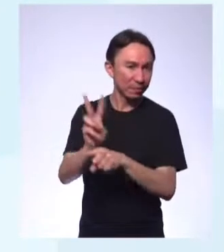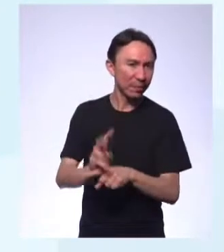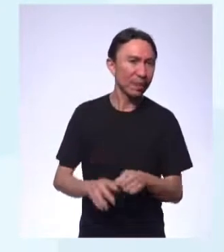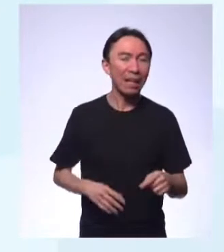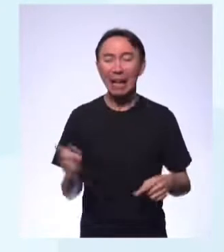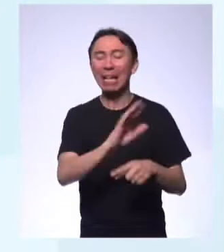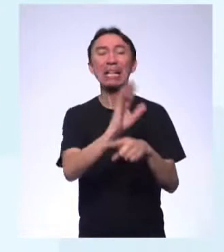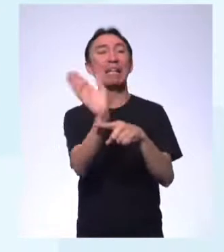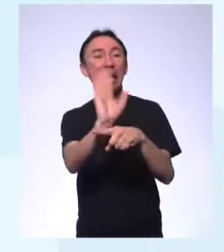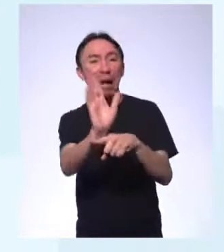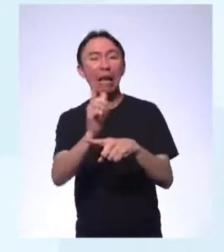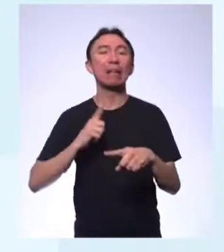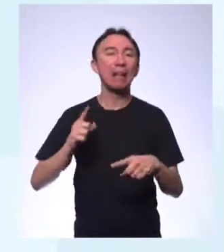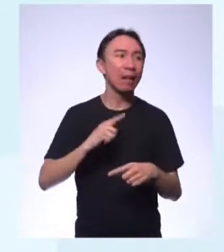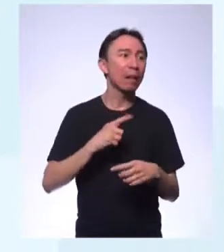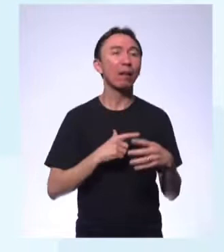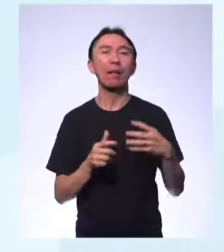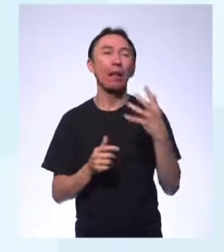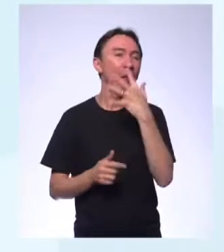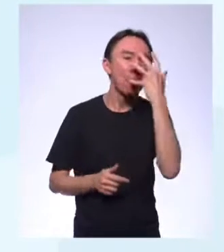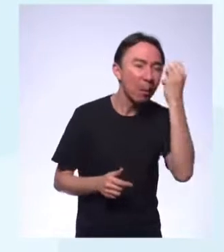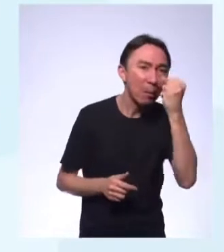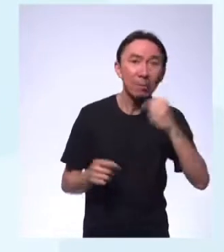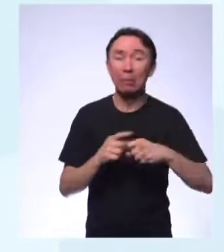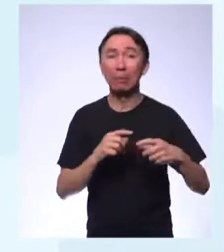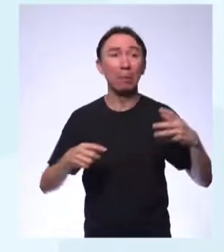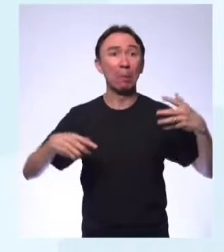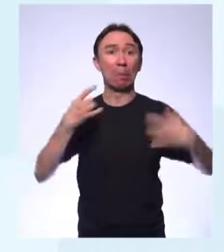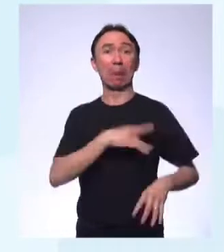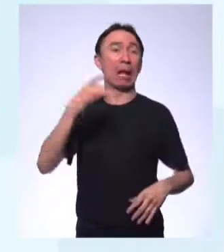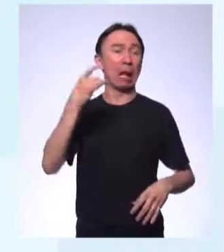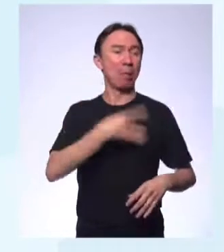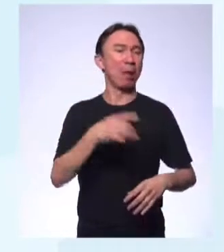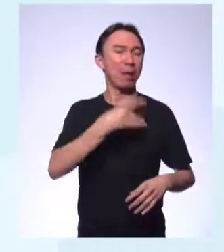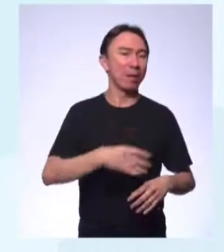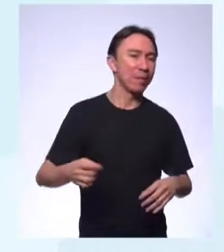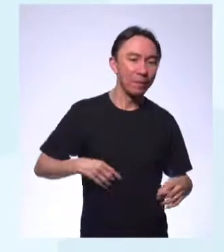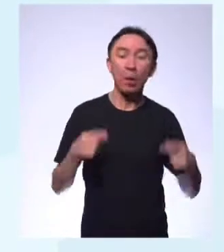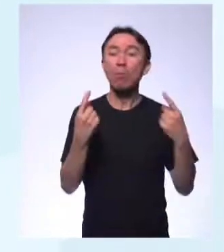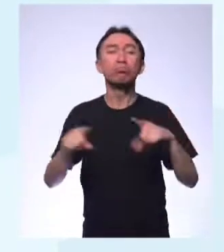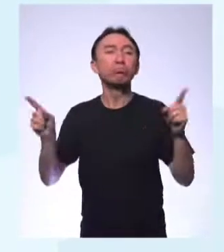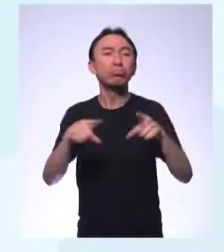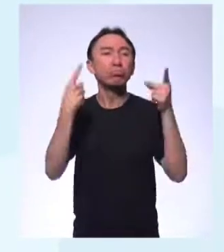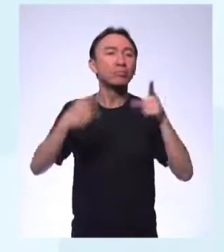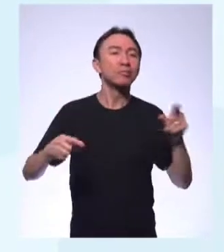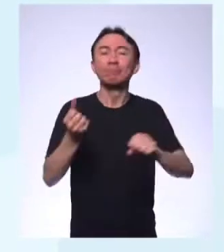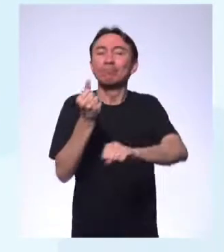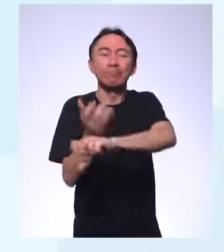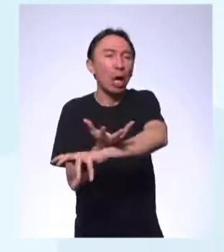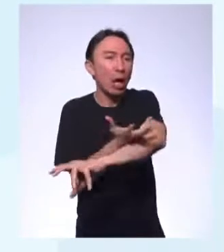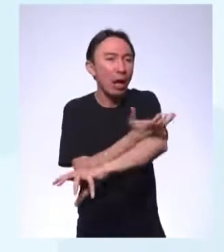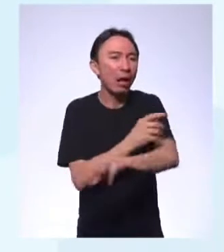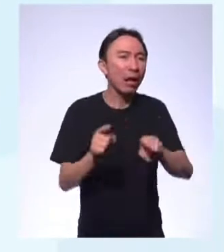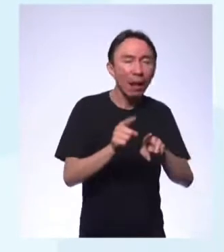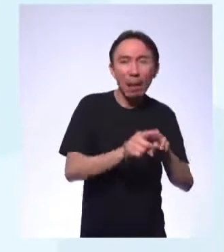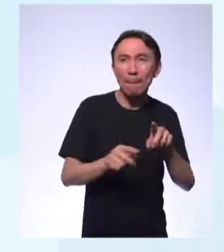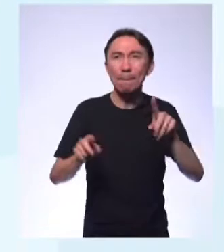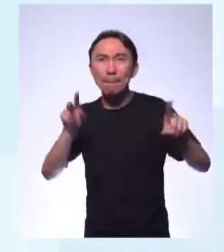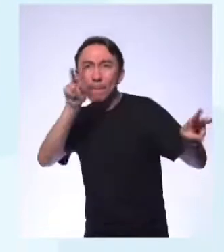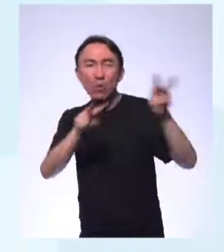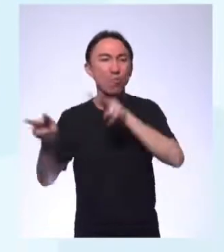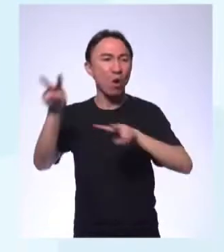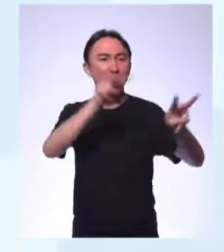terror. A trilha sonora é emocionante e os efeitos visuais são impressionantes, de tirar o